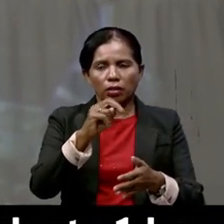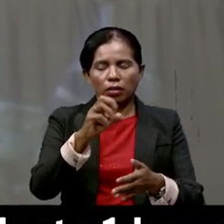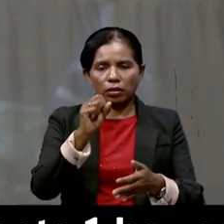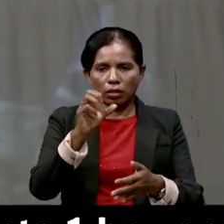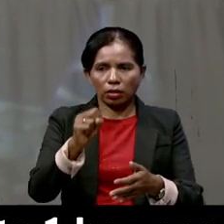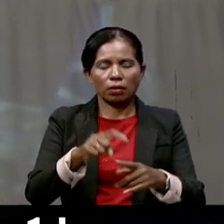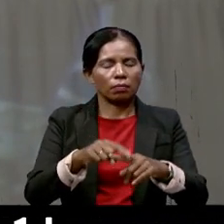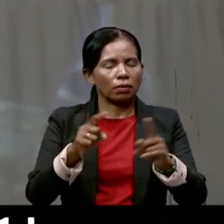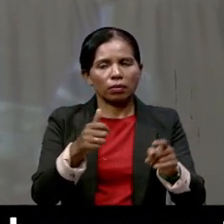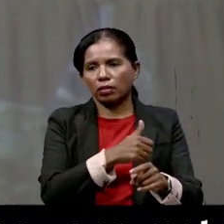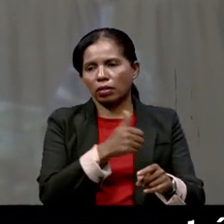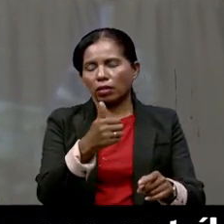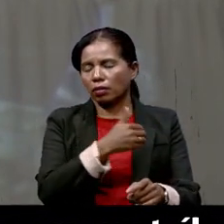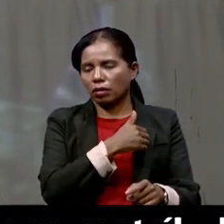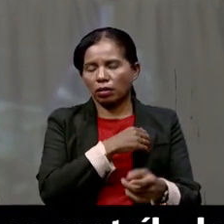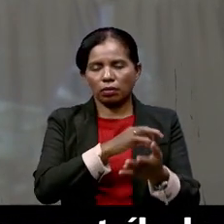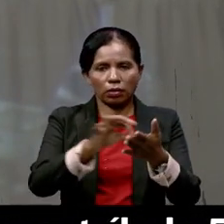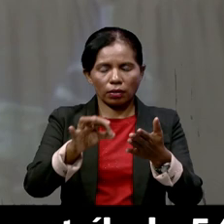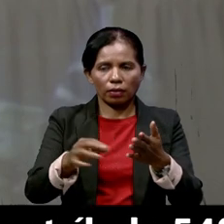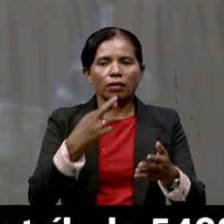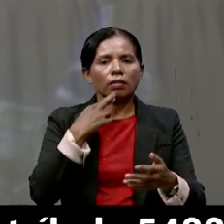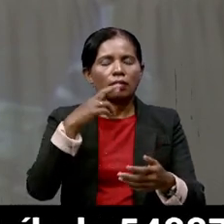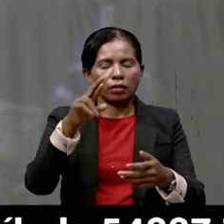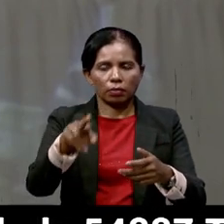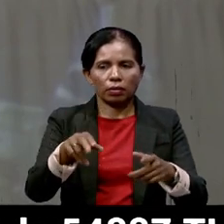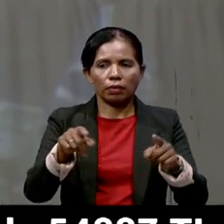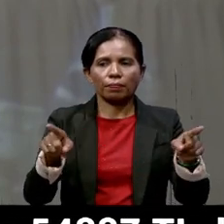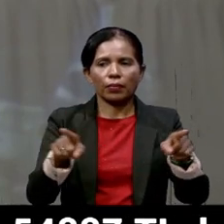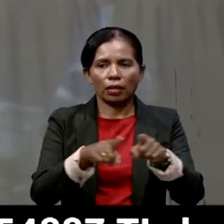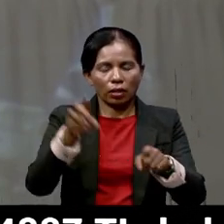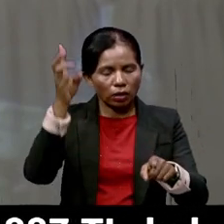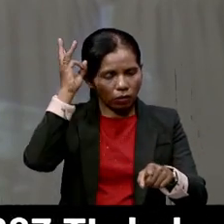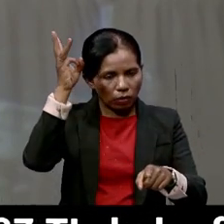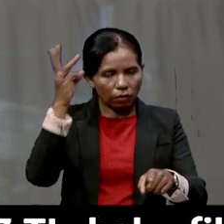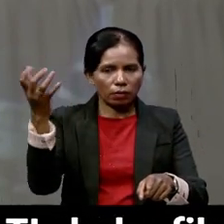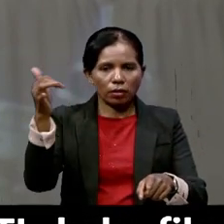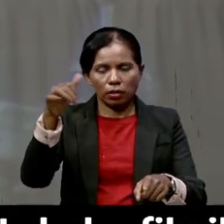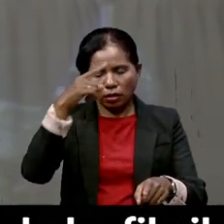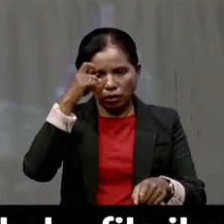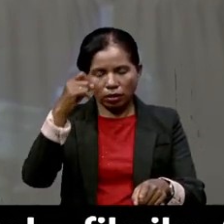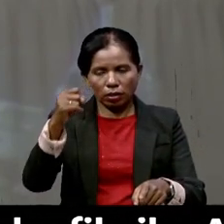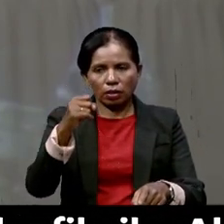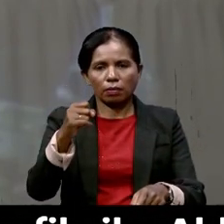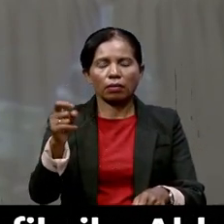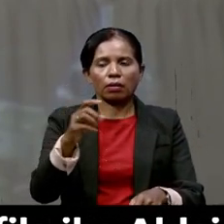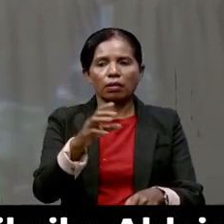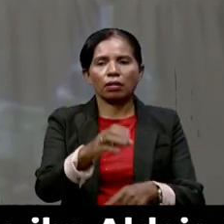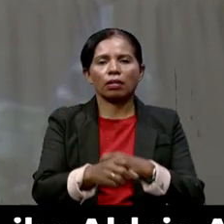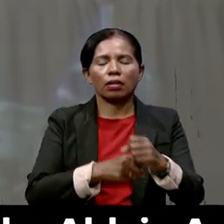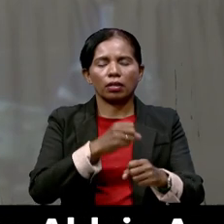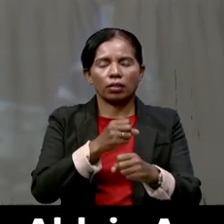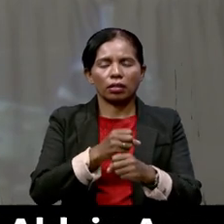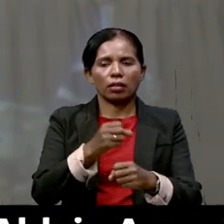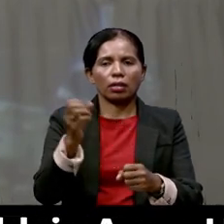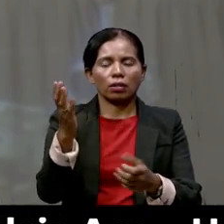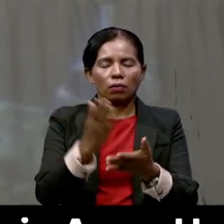ona no balung sidau kregistu. Resposta idane sai duvida ba sira tamba 4% kuati nambara kona mai